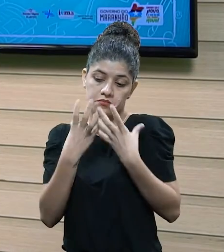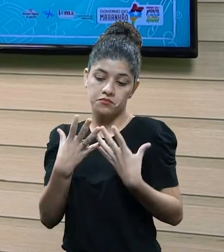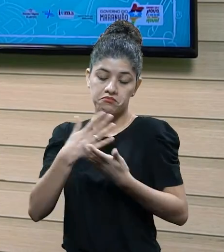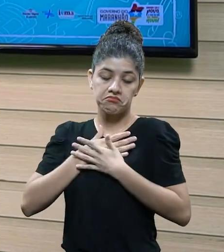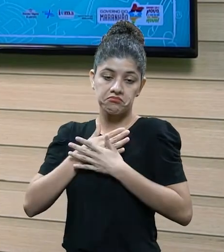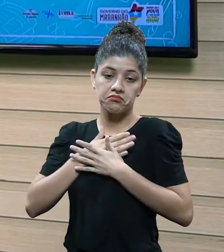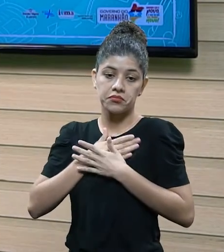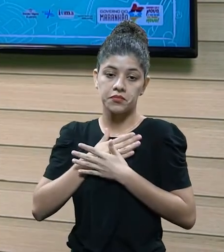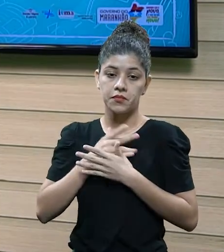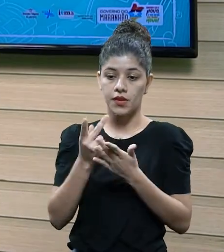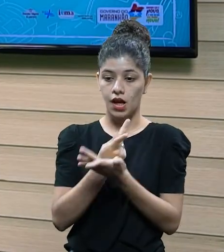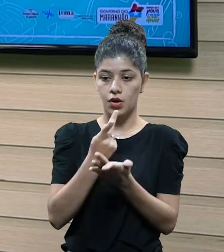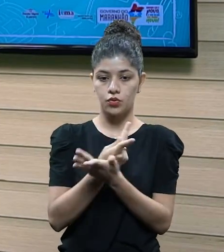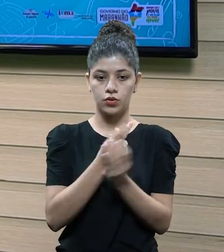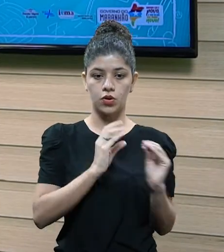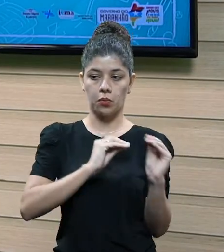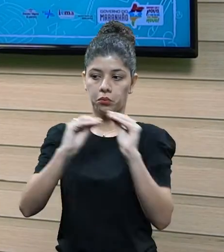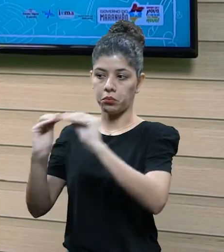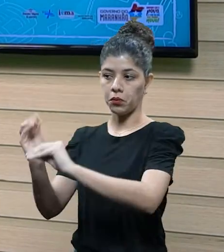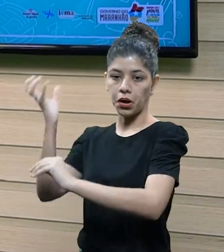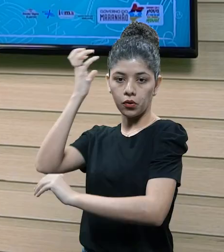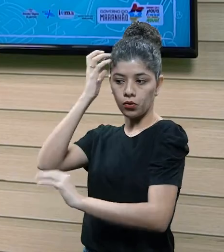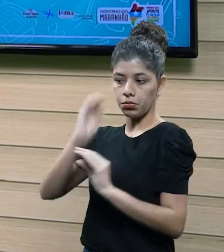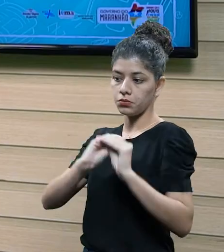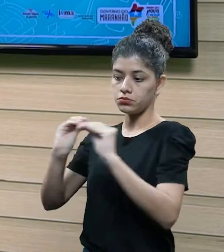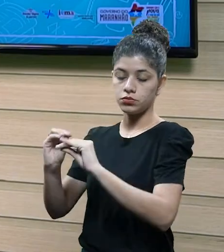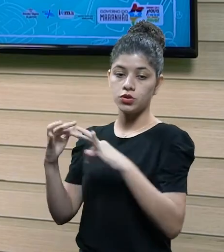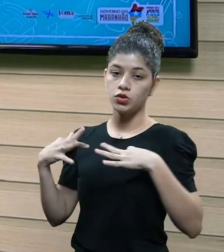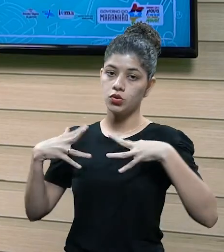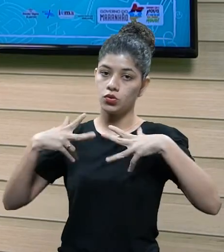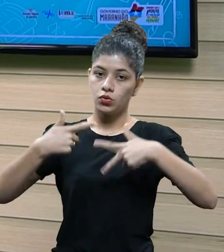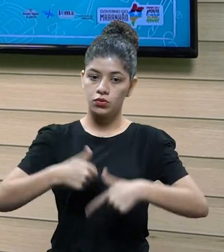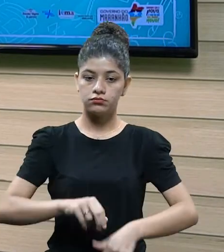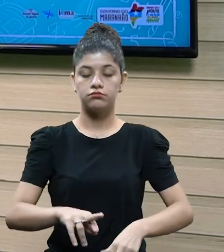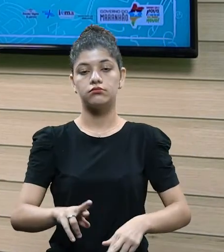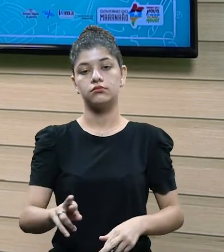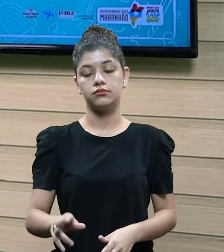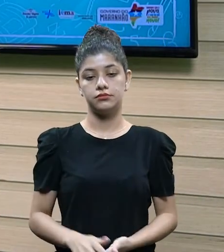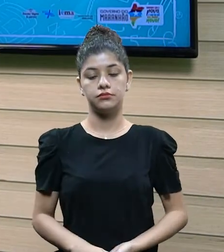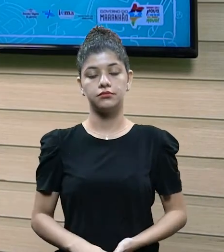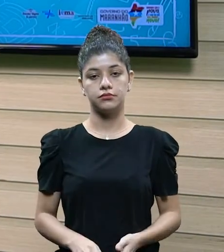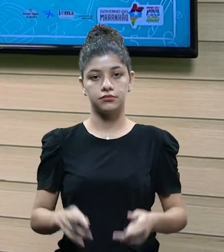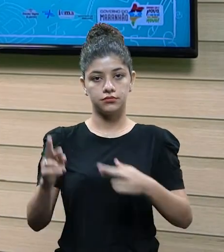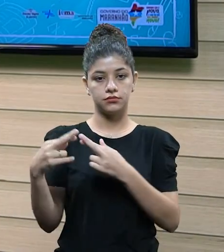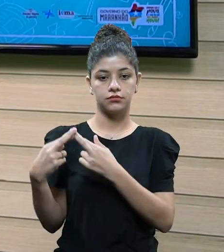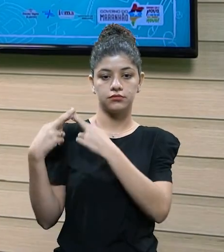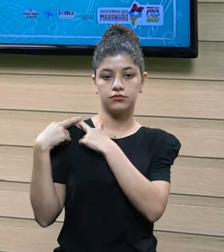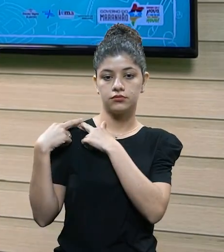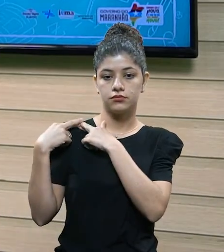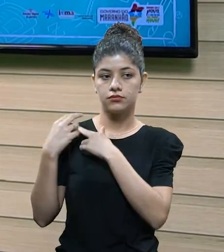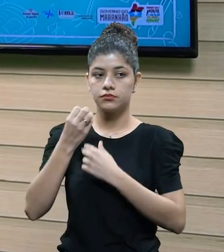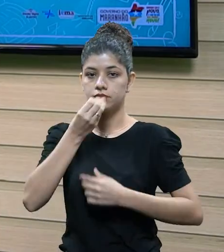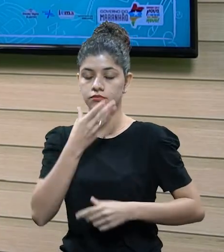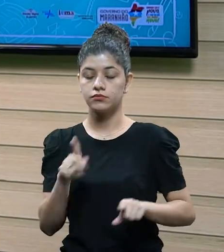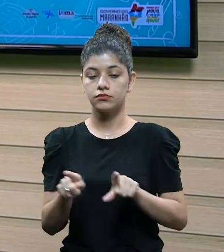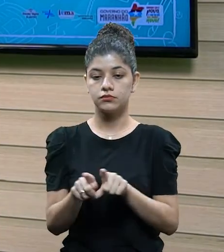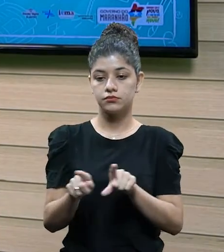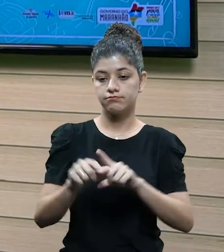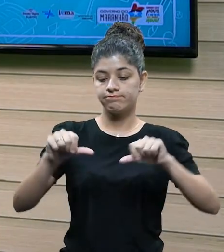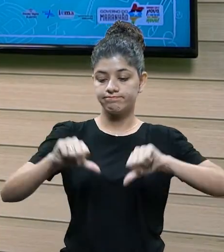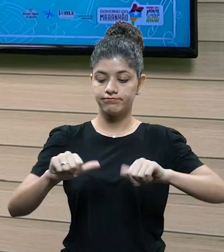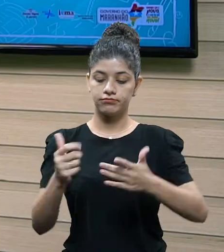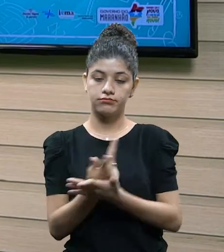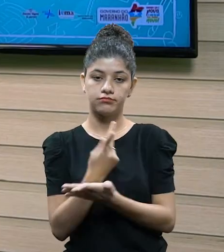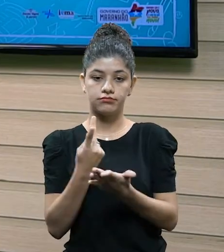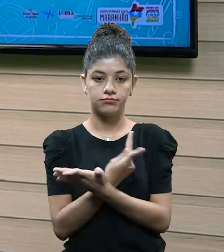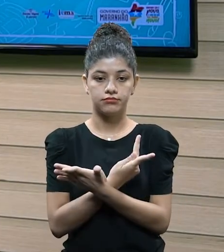quando acontece ao contrário, ele diz, não, eu não tenho culpa. Eu falei ao contrário, não, todo mundo tem que ser responsável pelo sucesso e pelo fracasso. Então